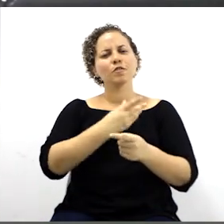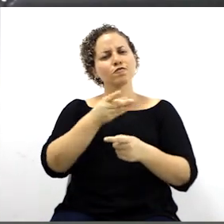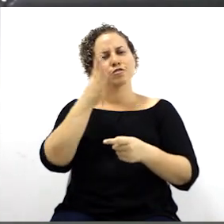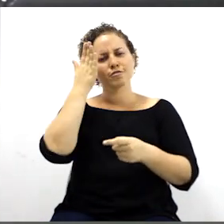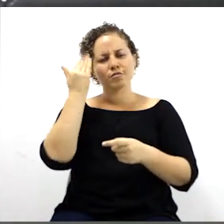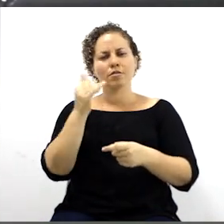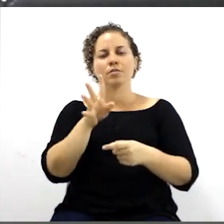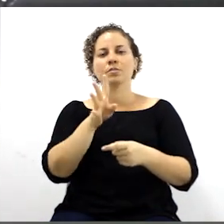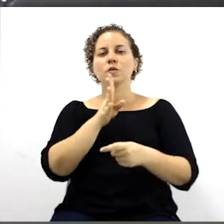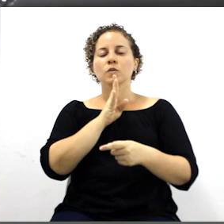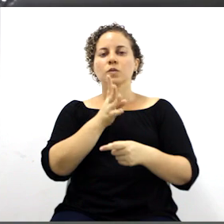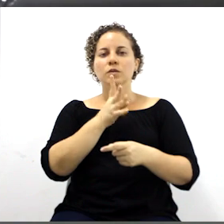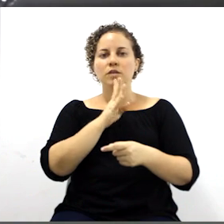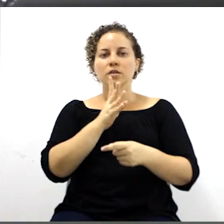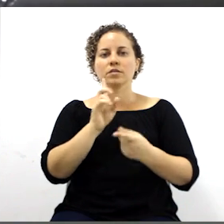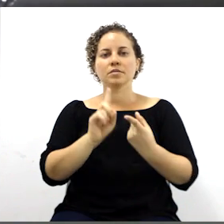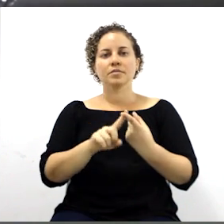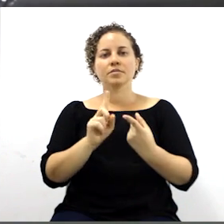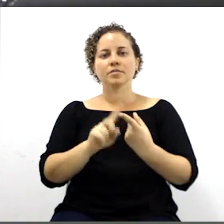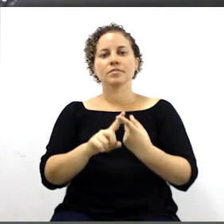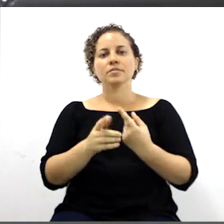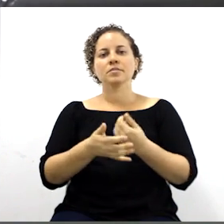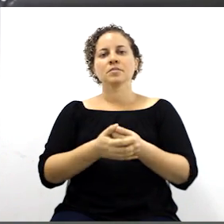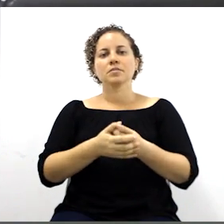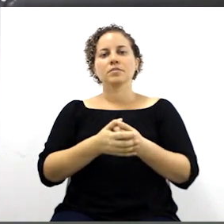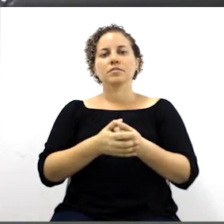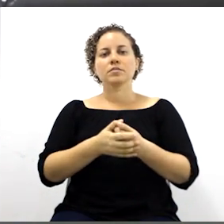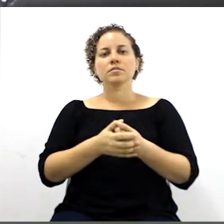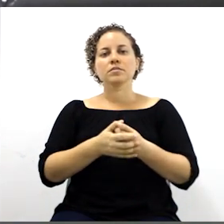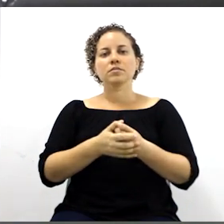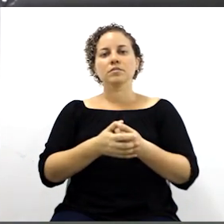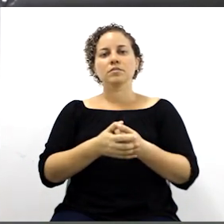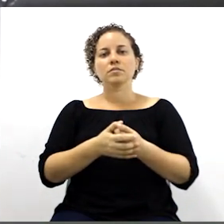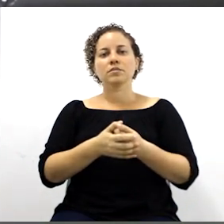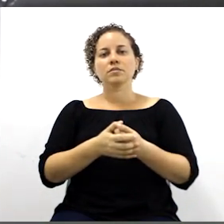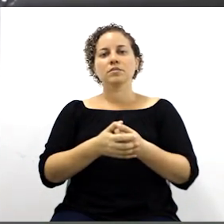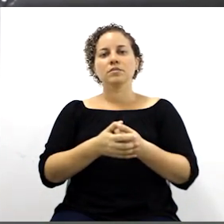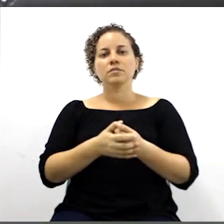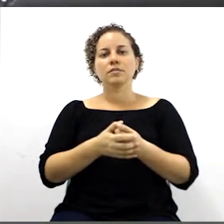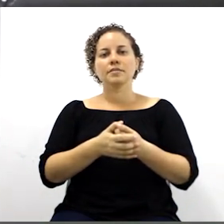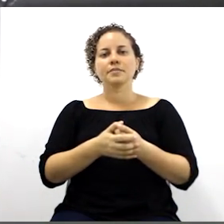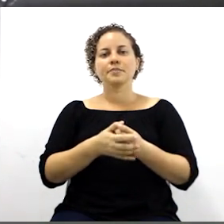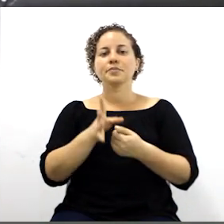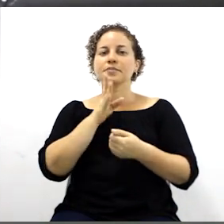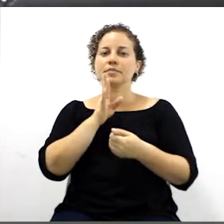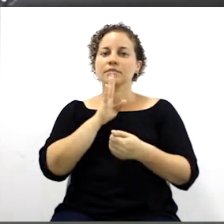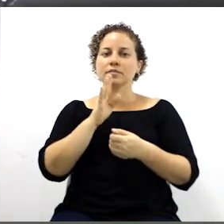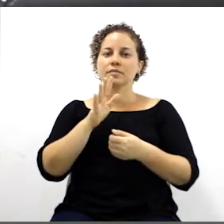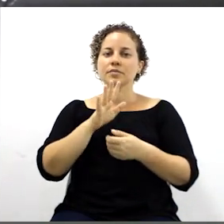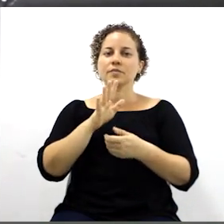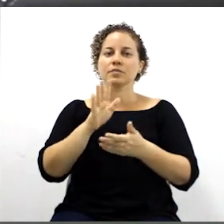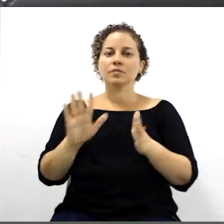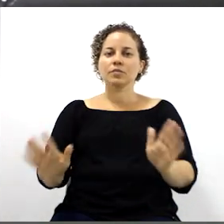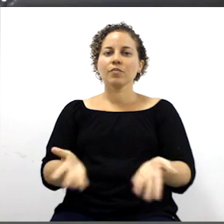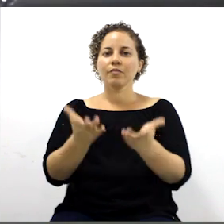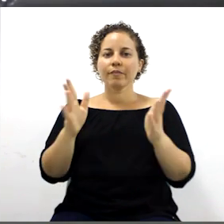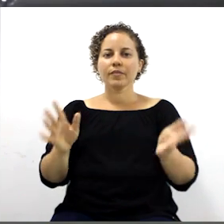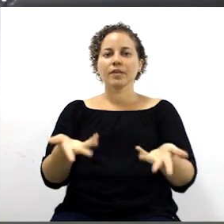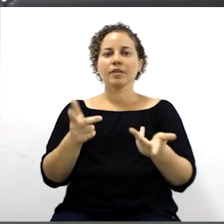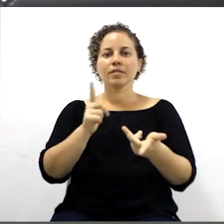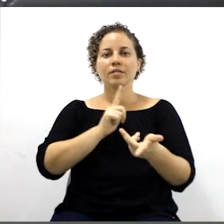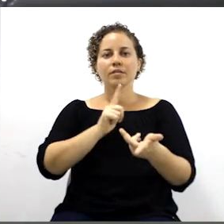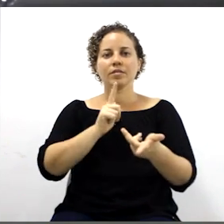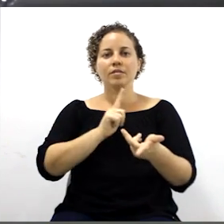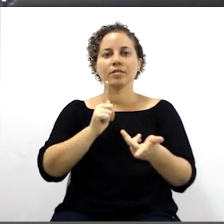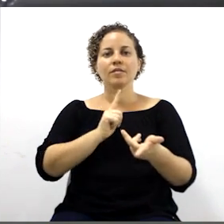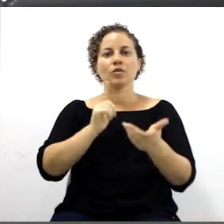sabe. Então, para eles, esse conhecimento que vai contribuir para que ele tenha autonomia é interessante, porque você